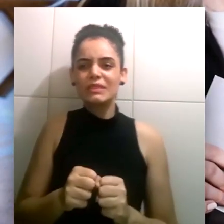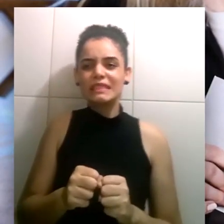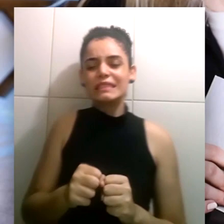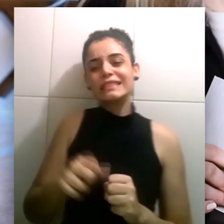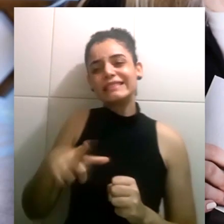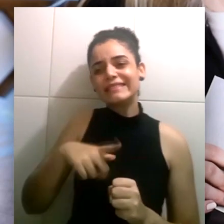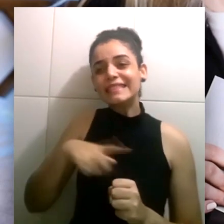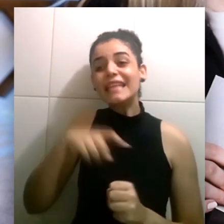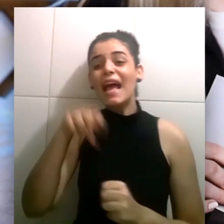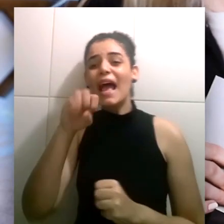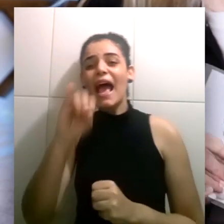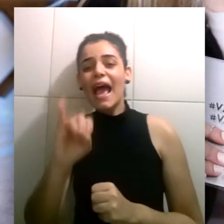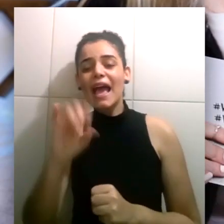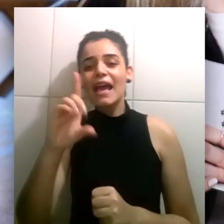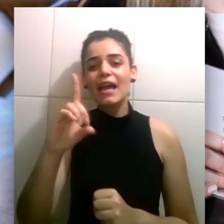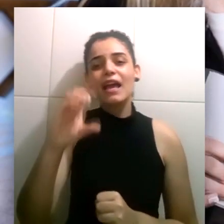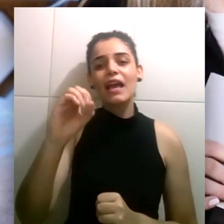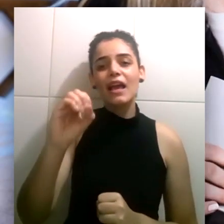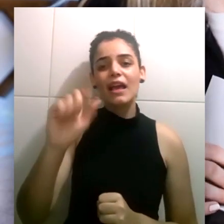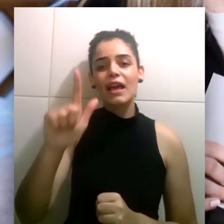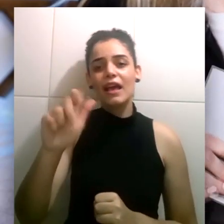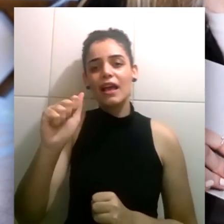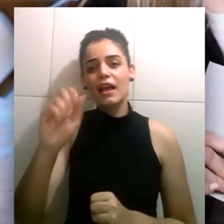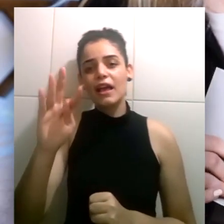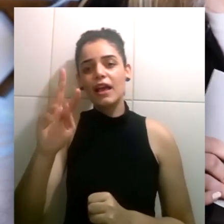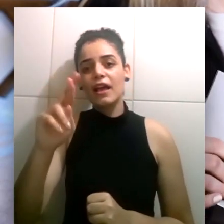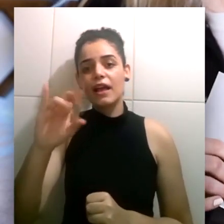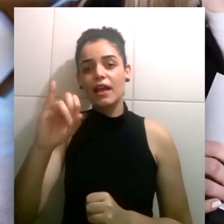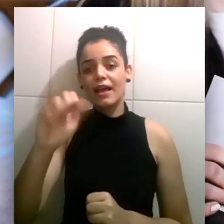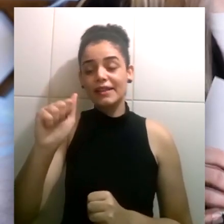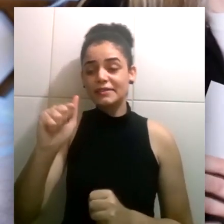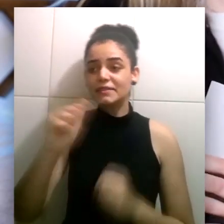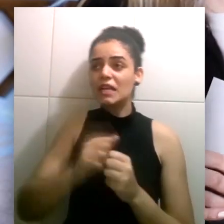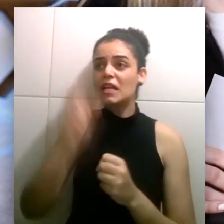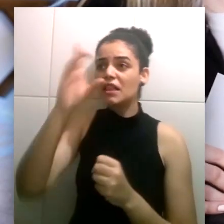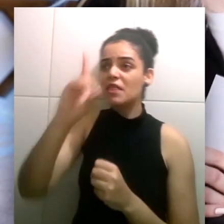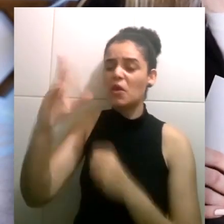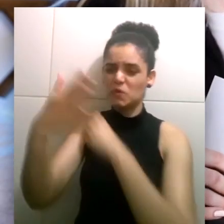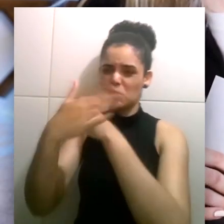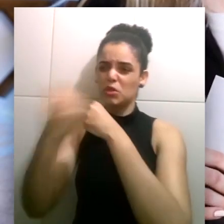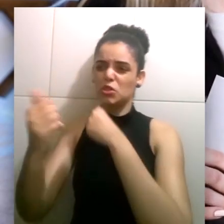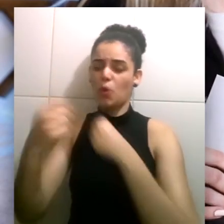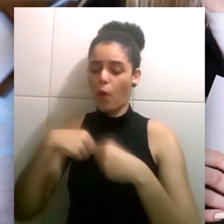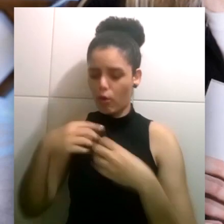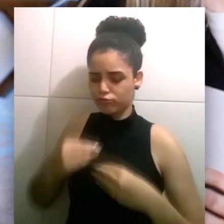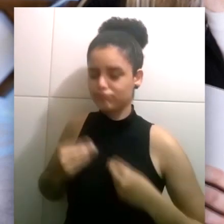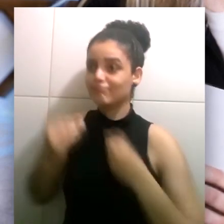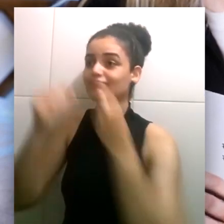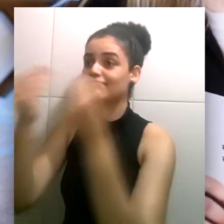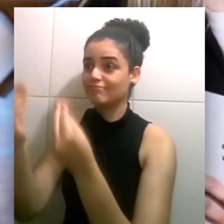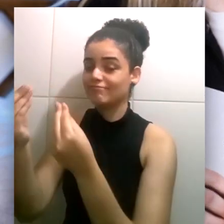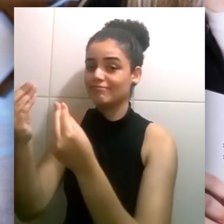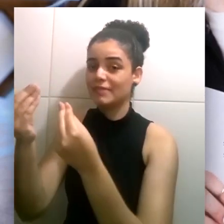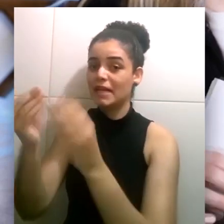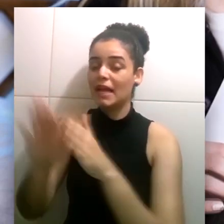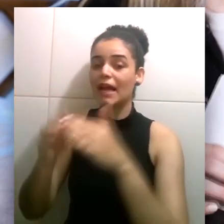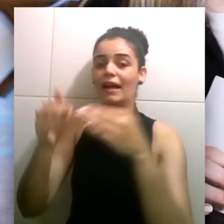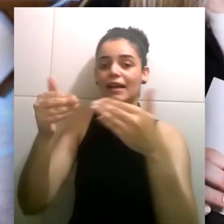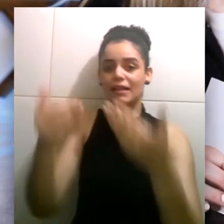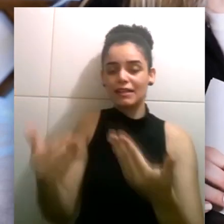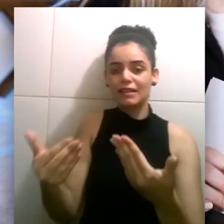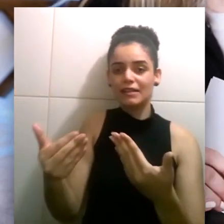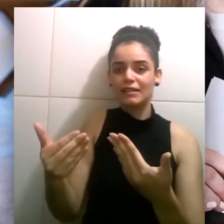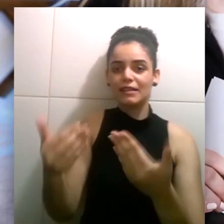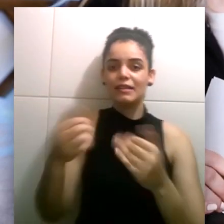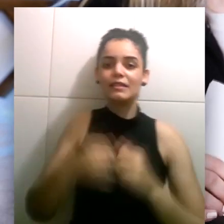central. Quase uma idolatria, uma coisa assim. Então, Deus me pediu, eu entreguei. Mas, ao mesmo tempo, eu tava ali adorando, louvando.